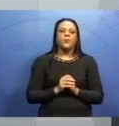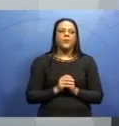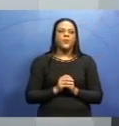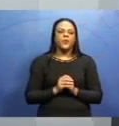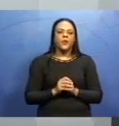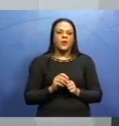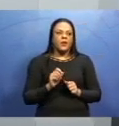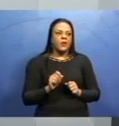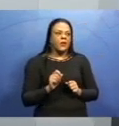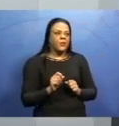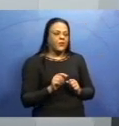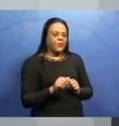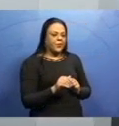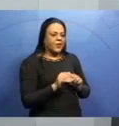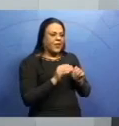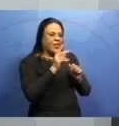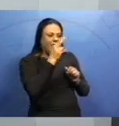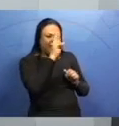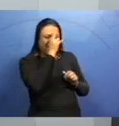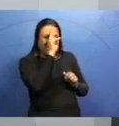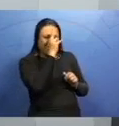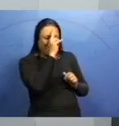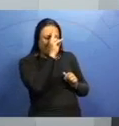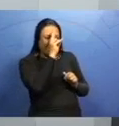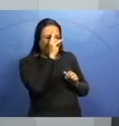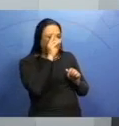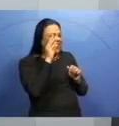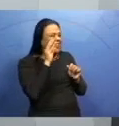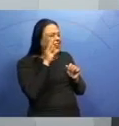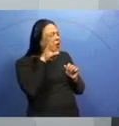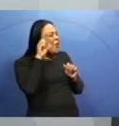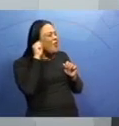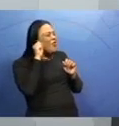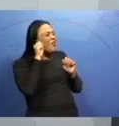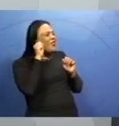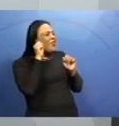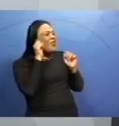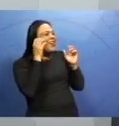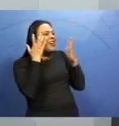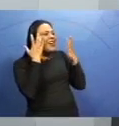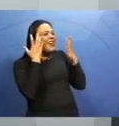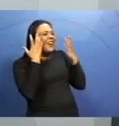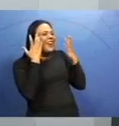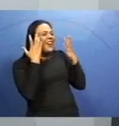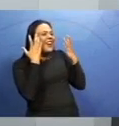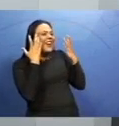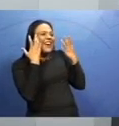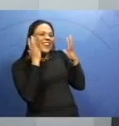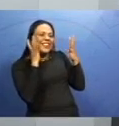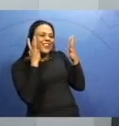A formiga se alegrou com o canto da cigarra e lhe deu comida.